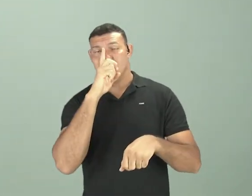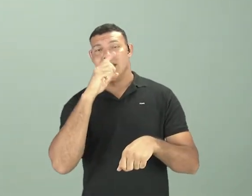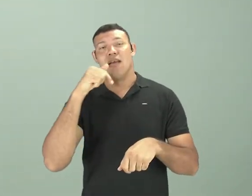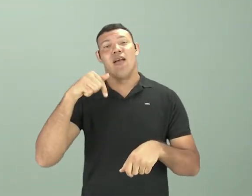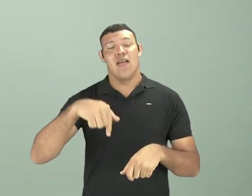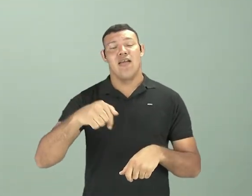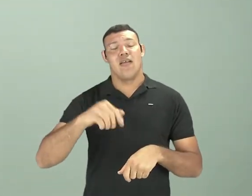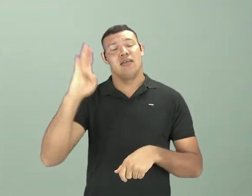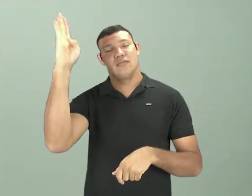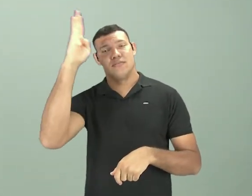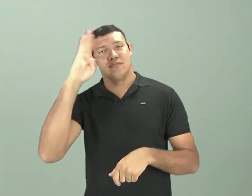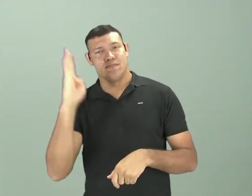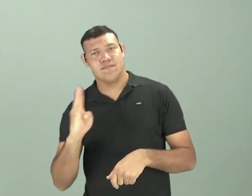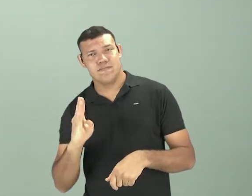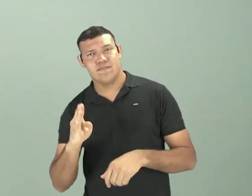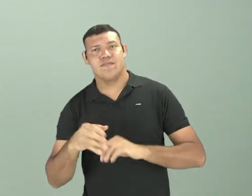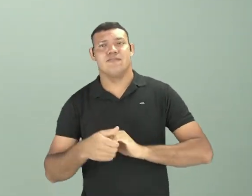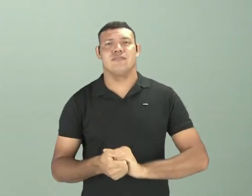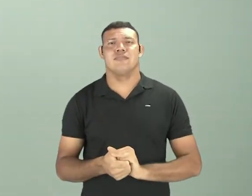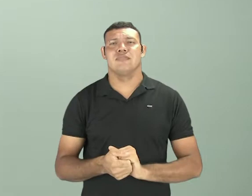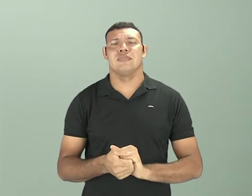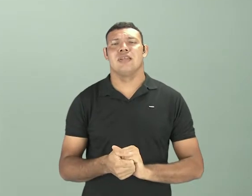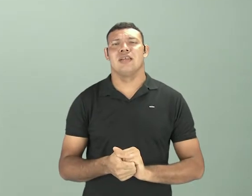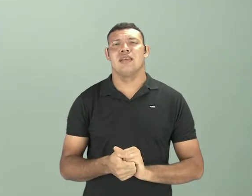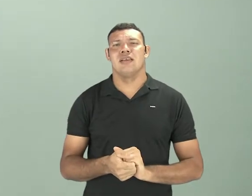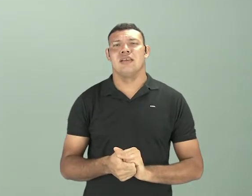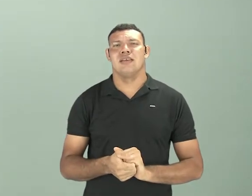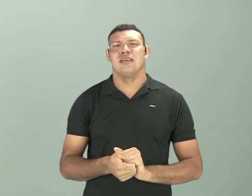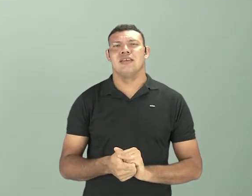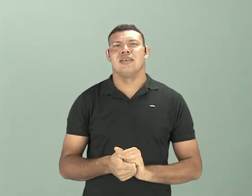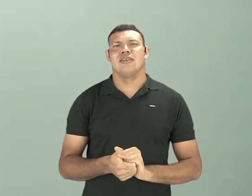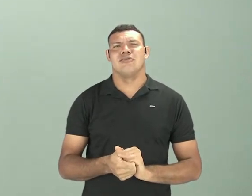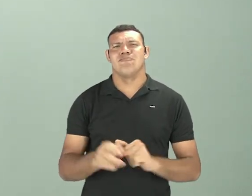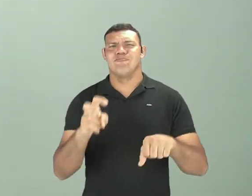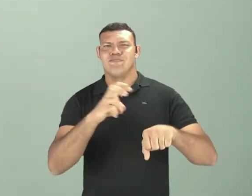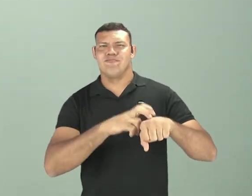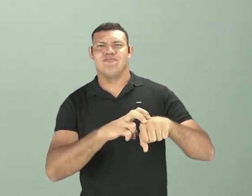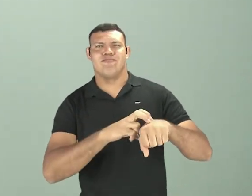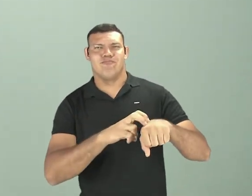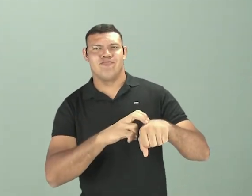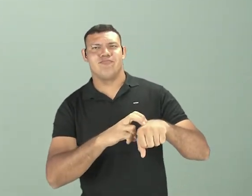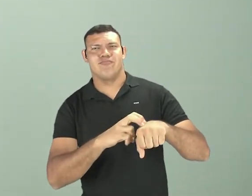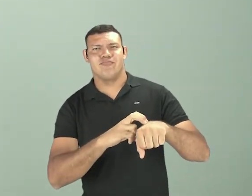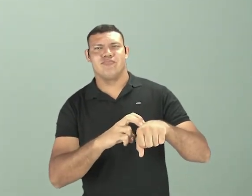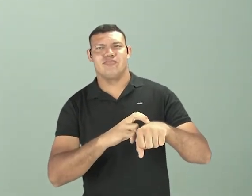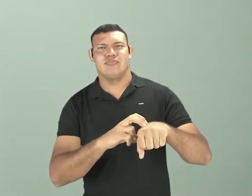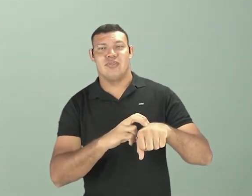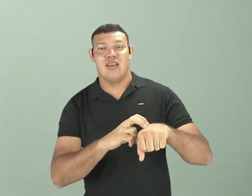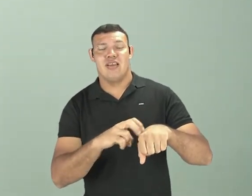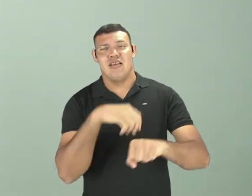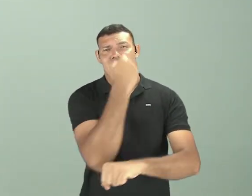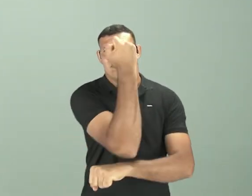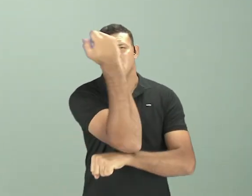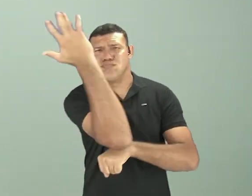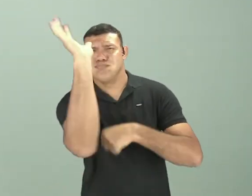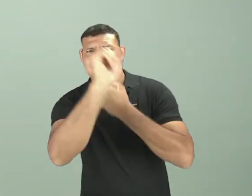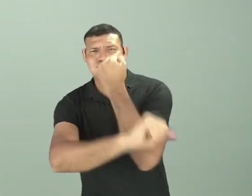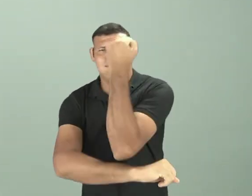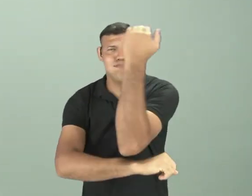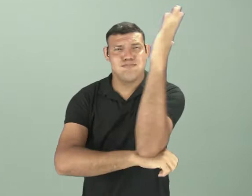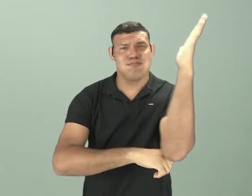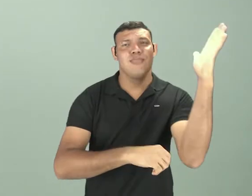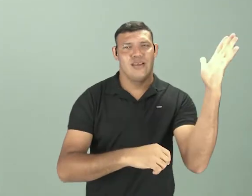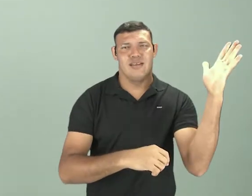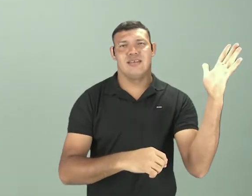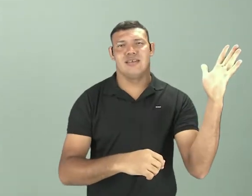né, tendo como símbolo, a gente alega que o verde é por conta da extensão da floresta